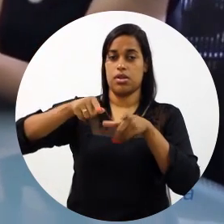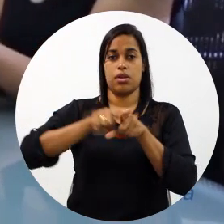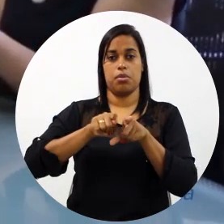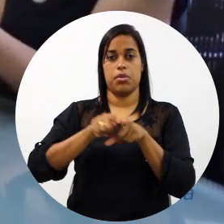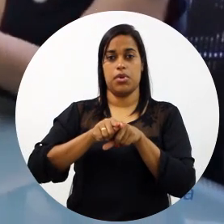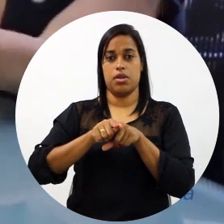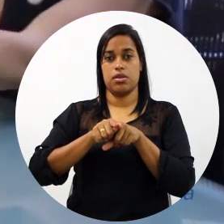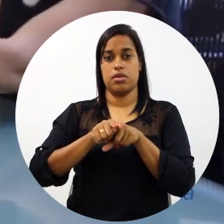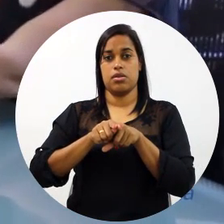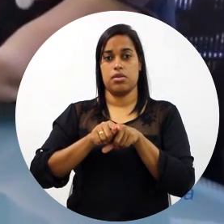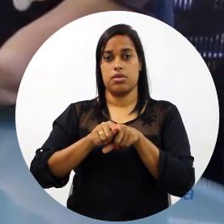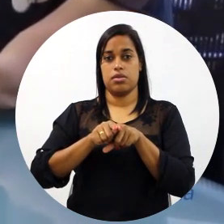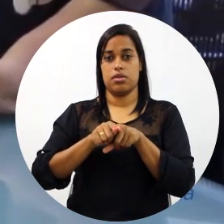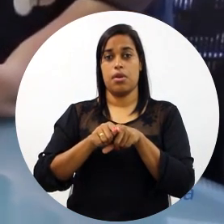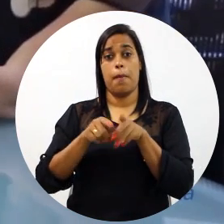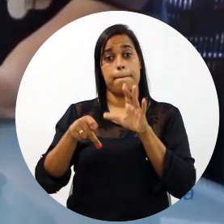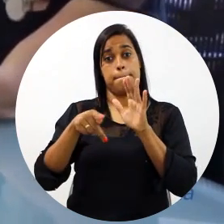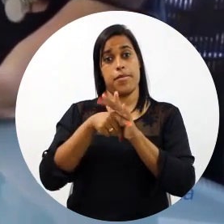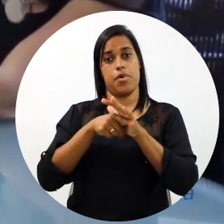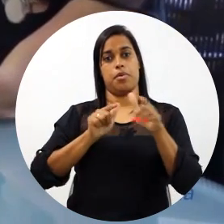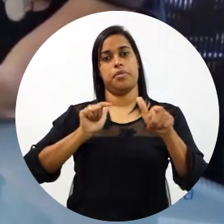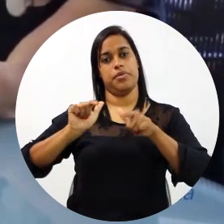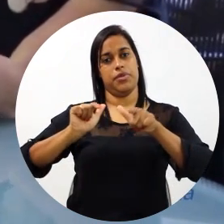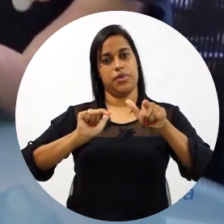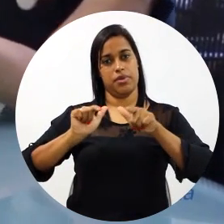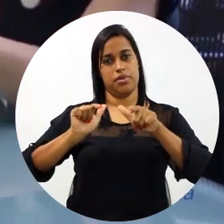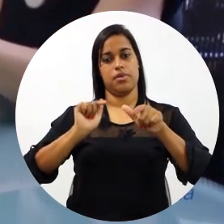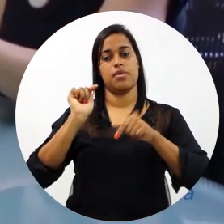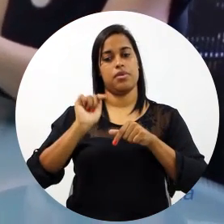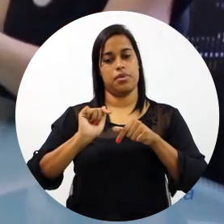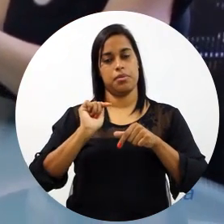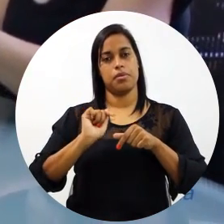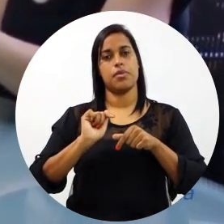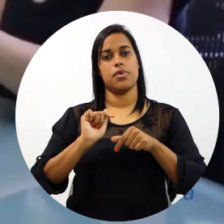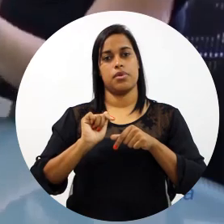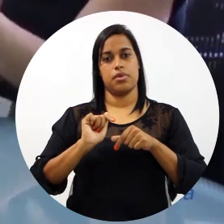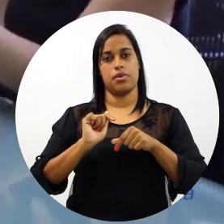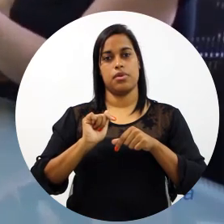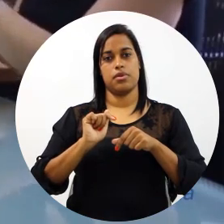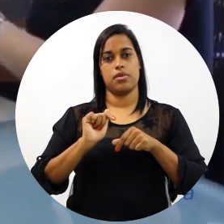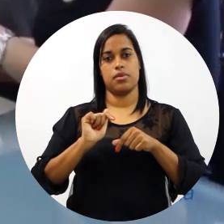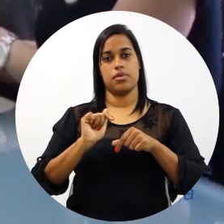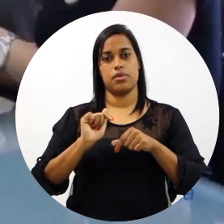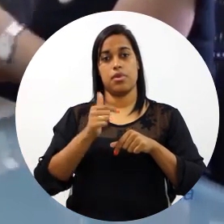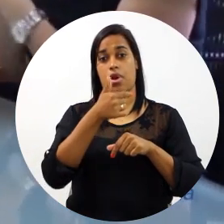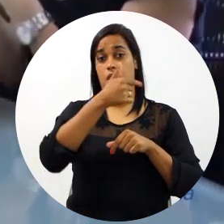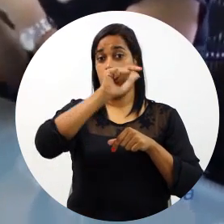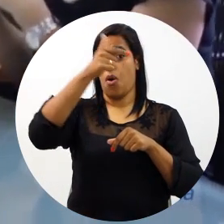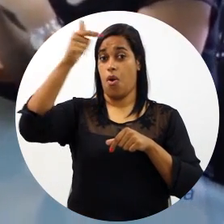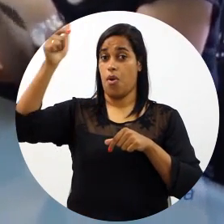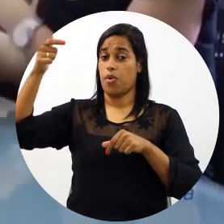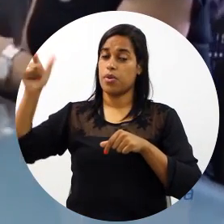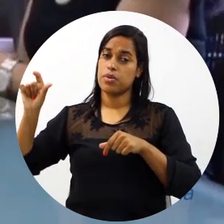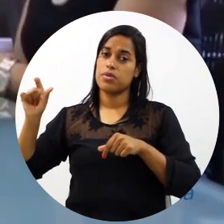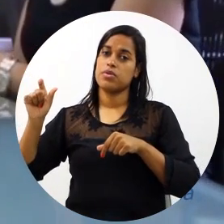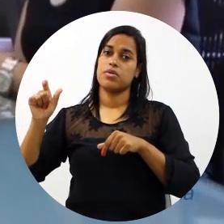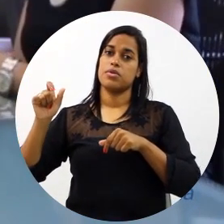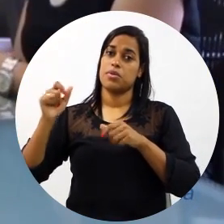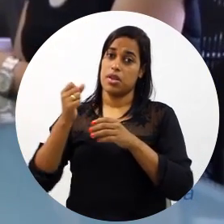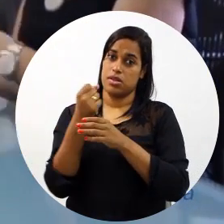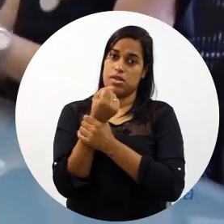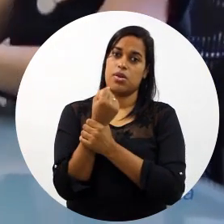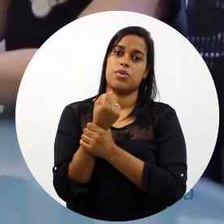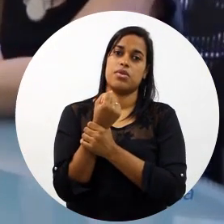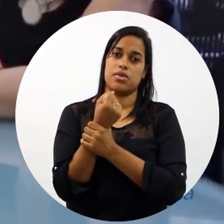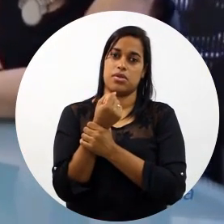mais adiante, veja, trazer o próprio trabalhador para, digamos assim, trazer outros para o lado da